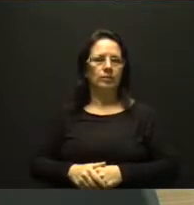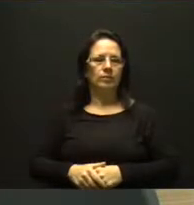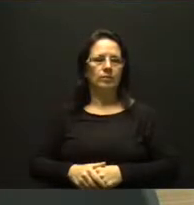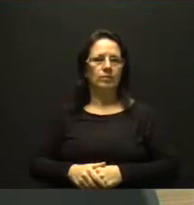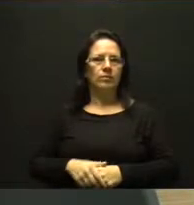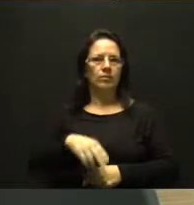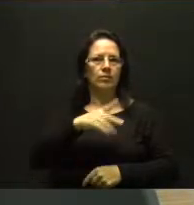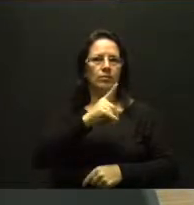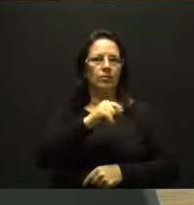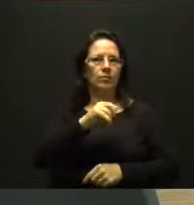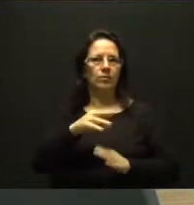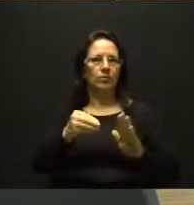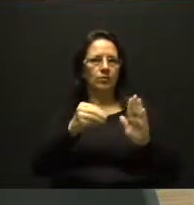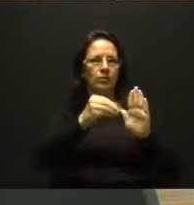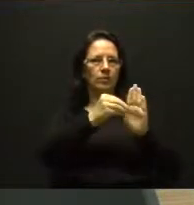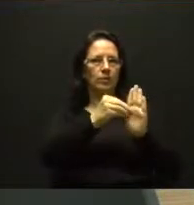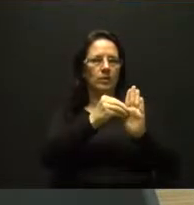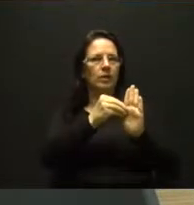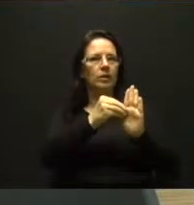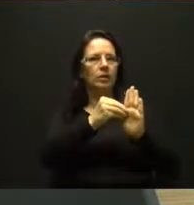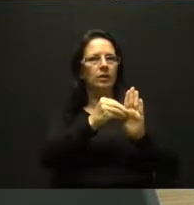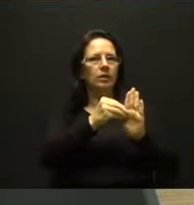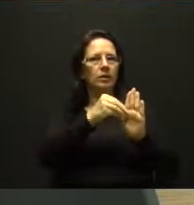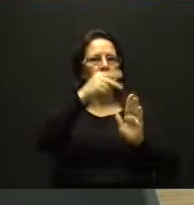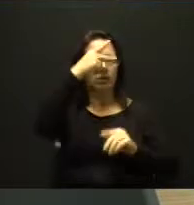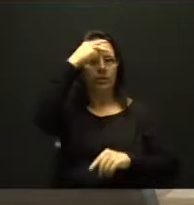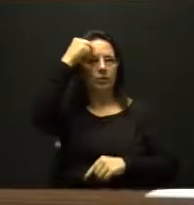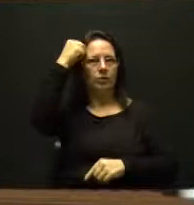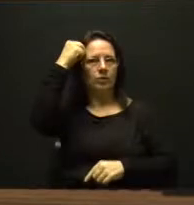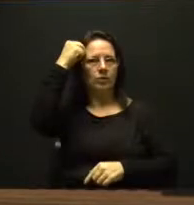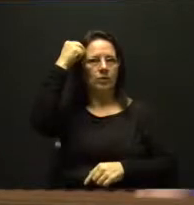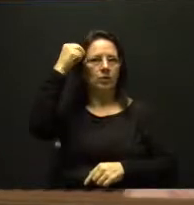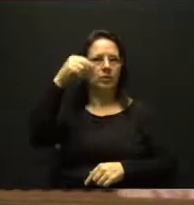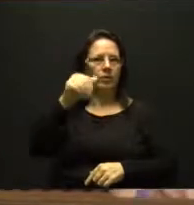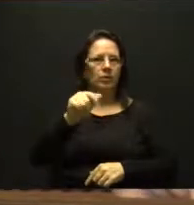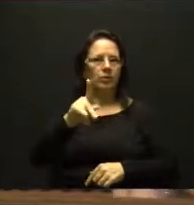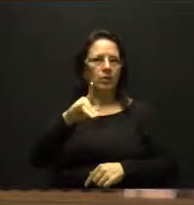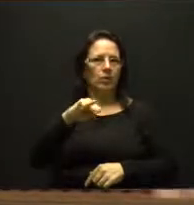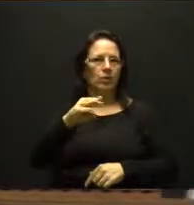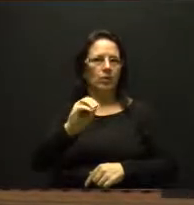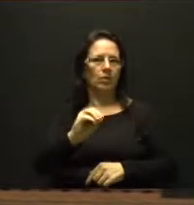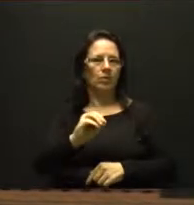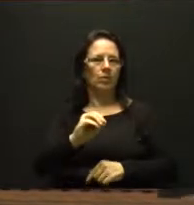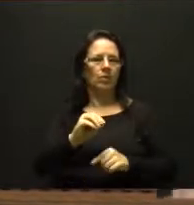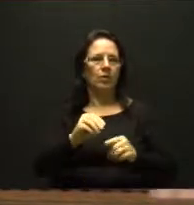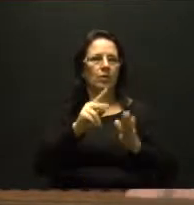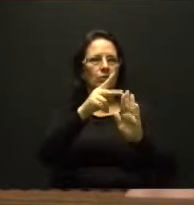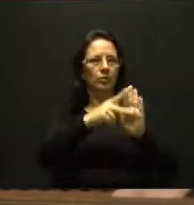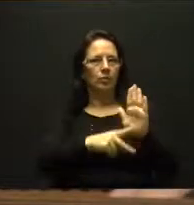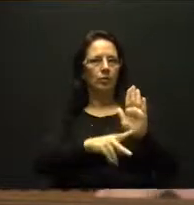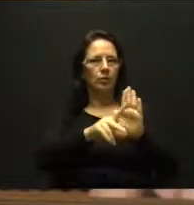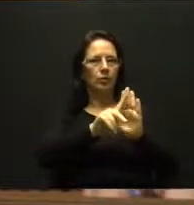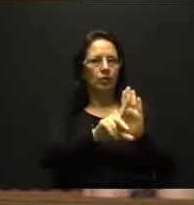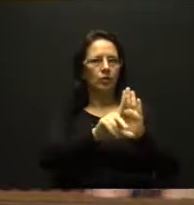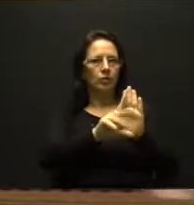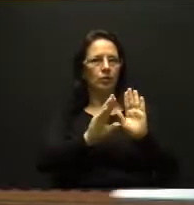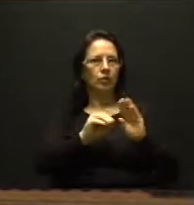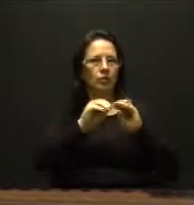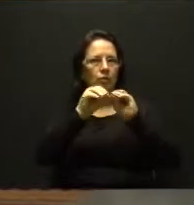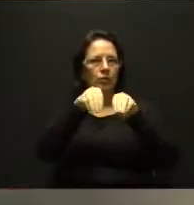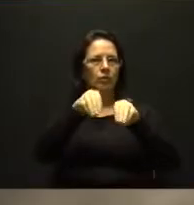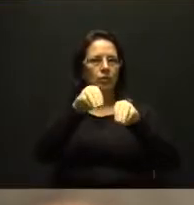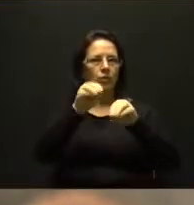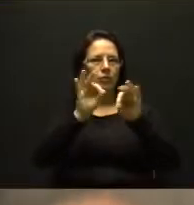parecer em conjunto é de autoria do excelentíssimo senhor prefeito municipal projeto de lei que institui o programa